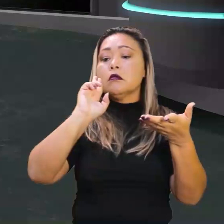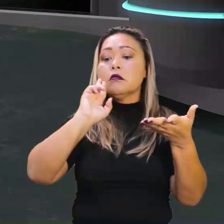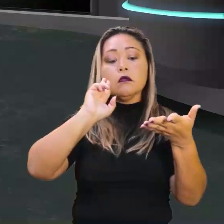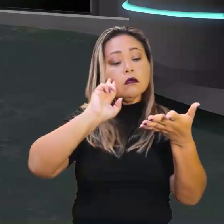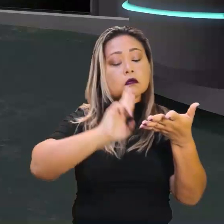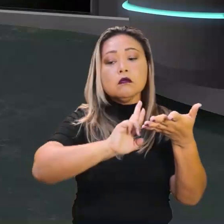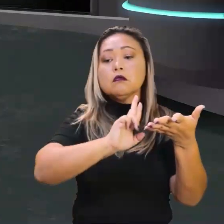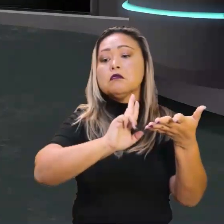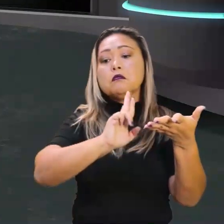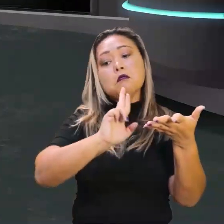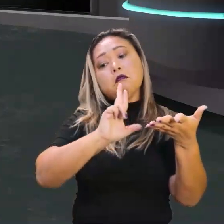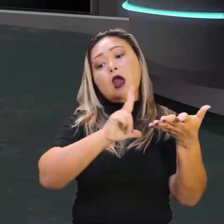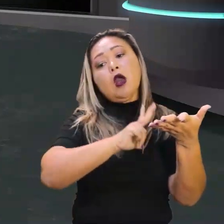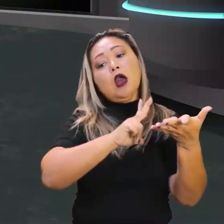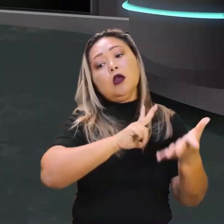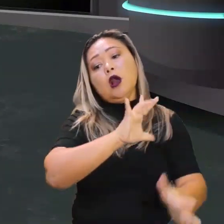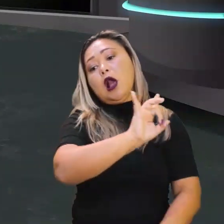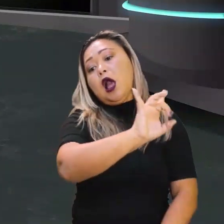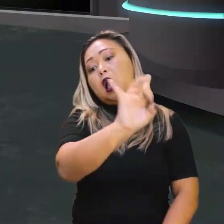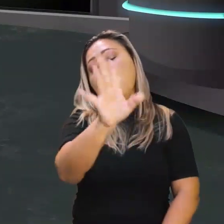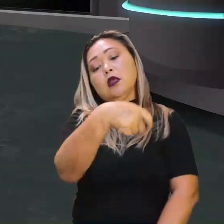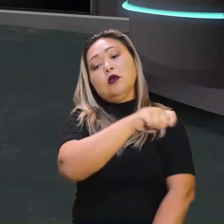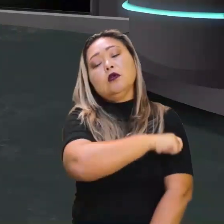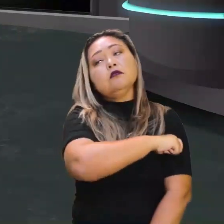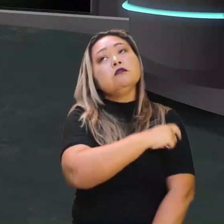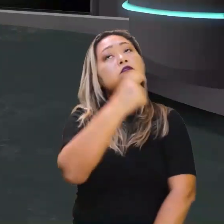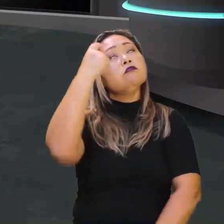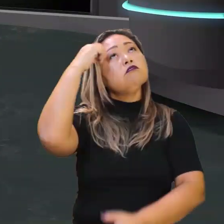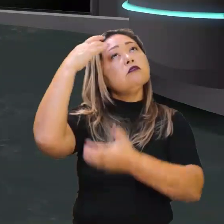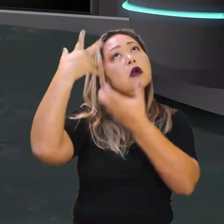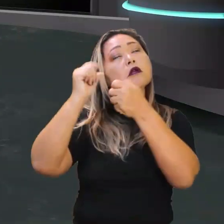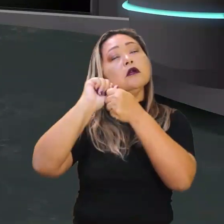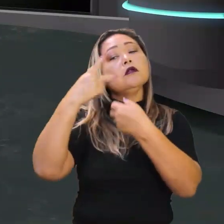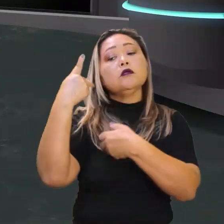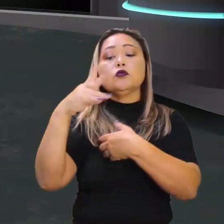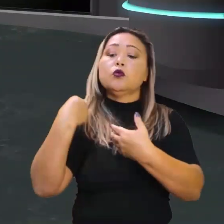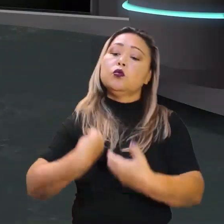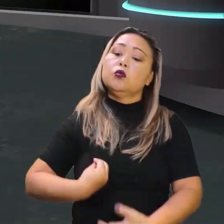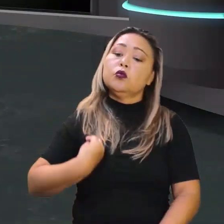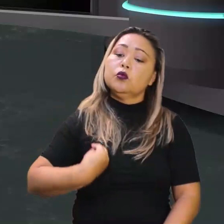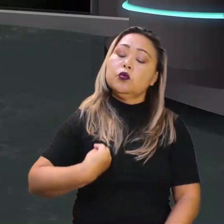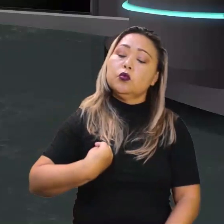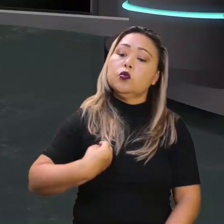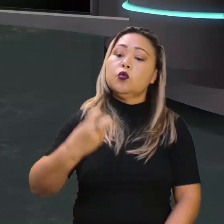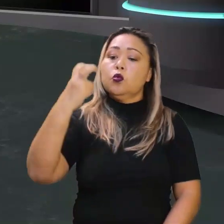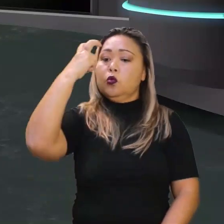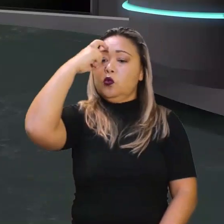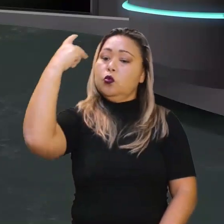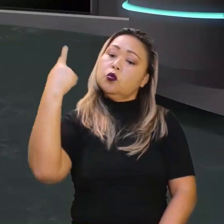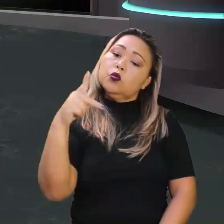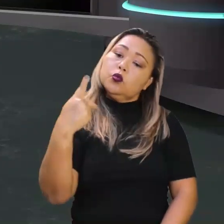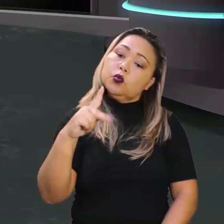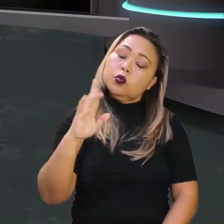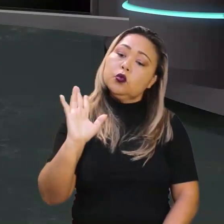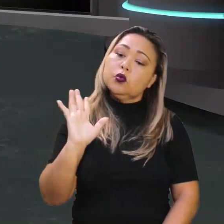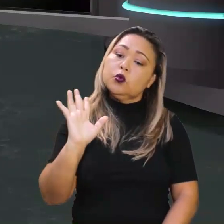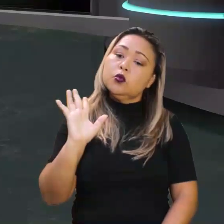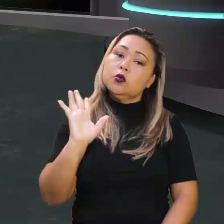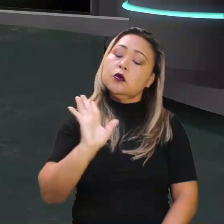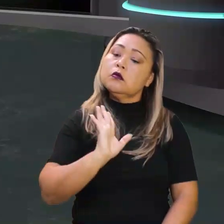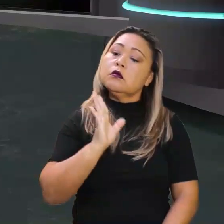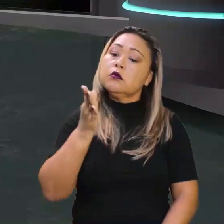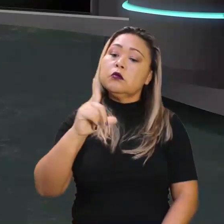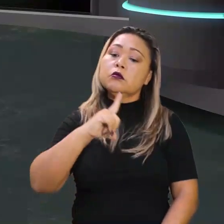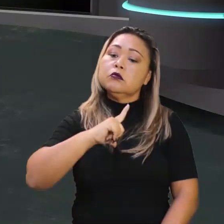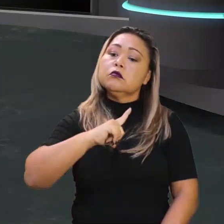pessoal, né? Cada aluno vai refletir sobre o seu modo de vida, sua cultura, né? Principalmente nós